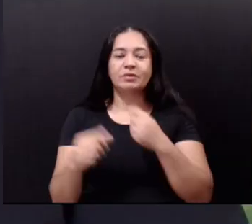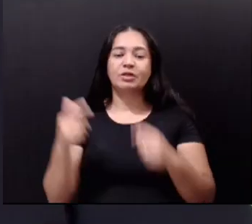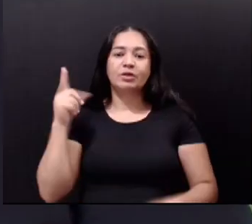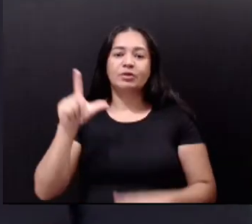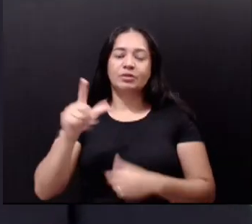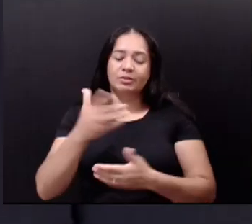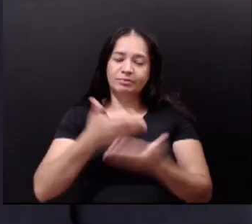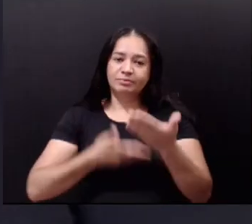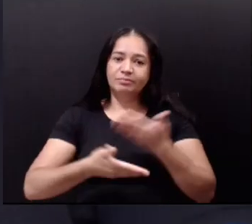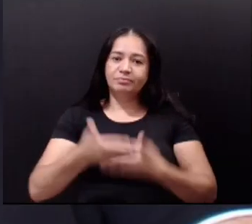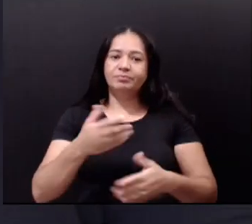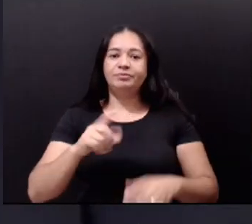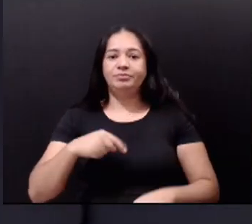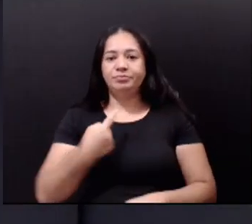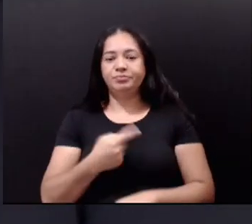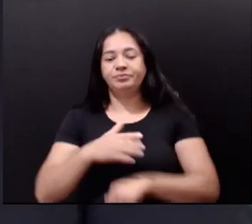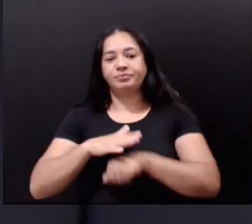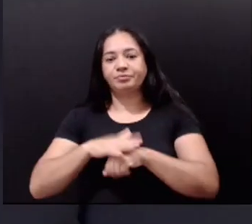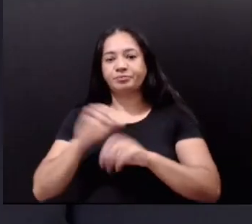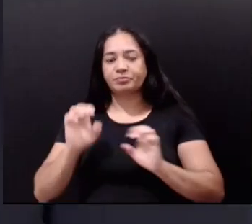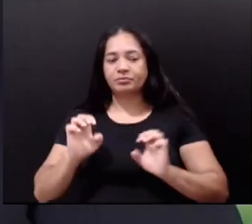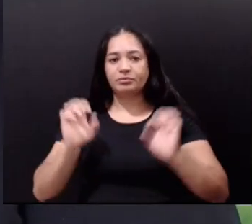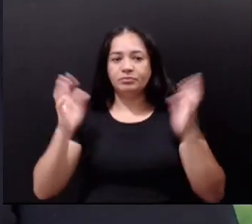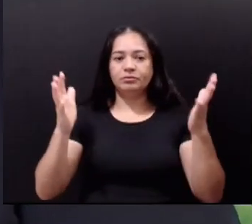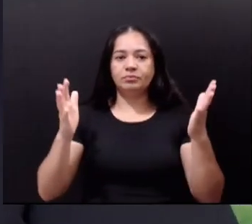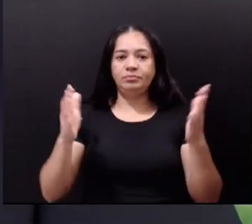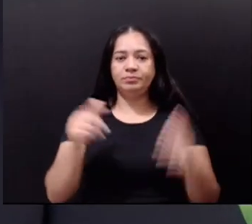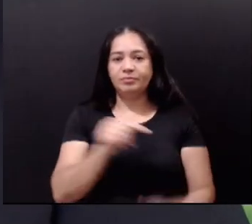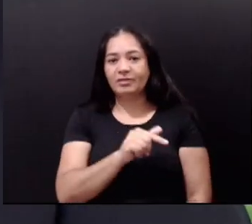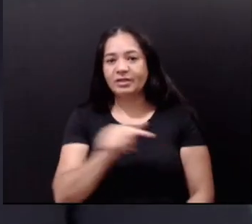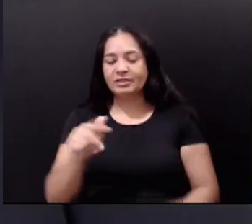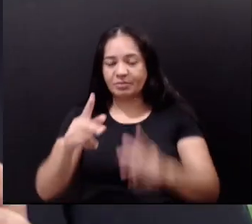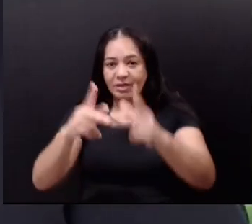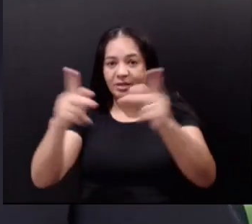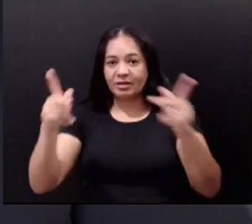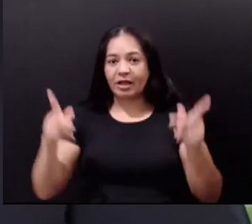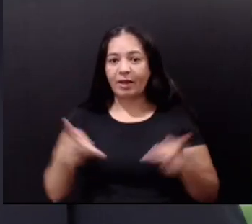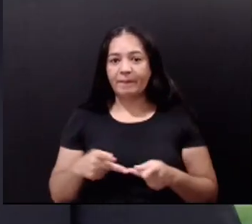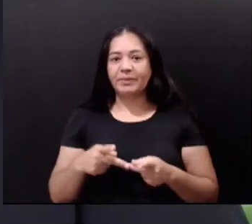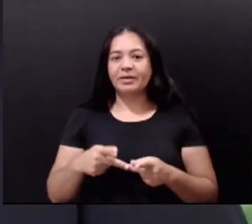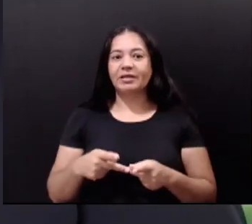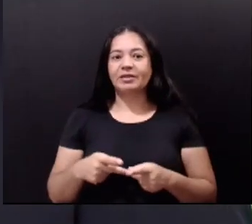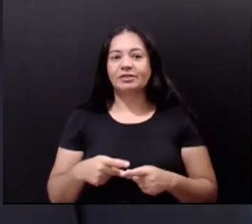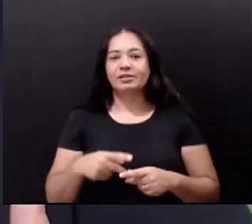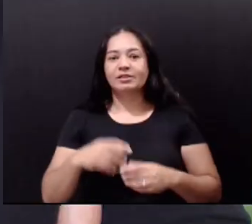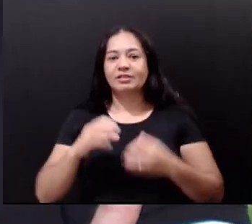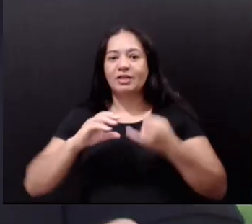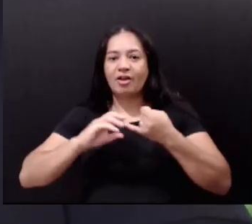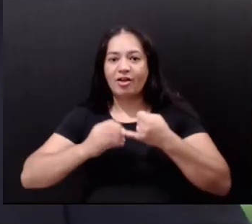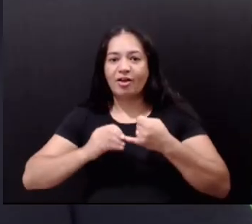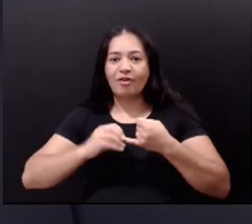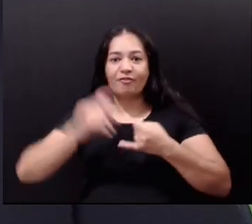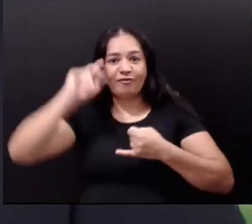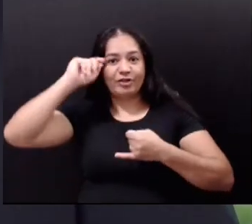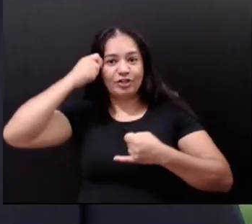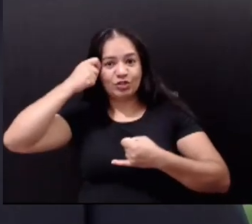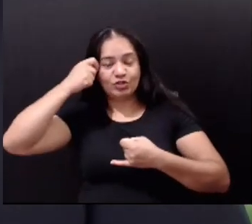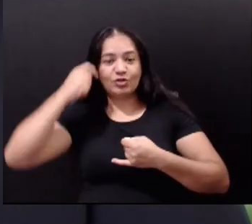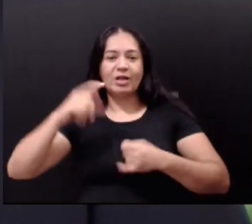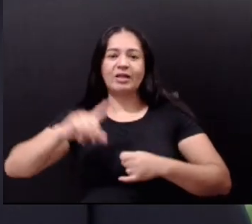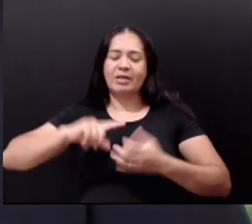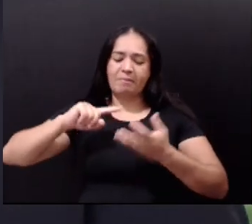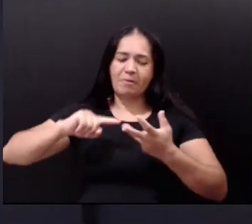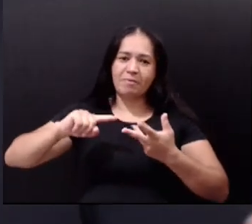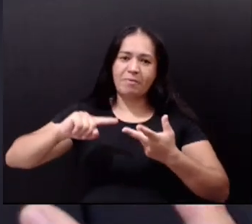né? Semana da Pizza, feijoada, enfim, tem bazar, tem várias ações que a gente